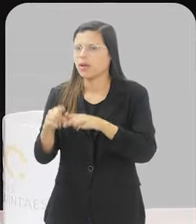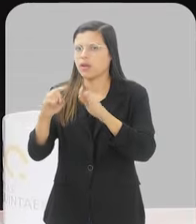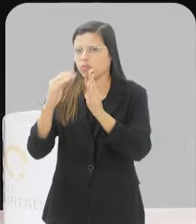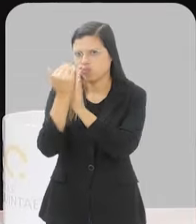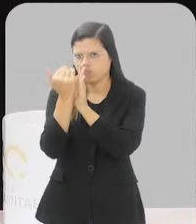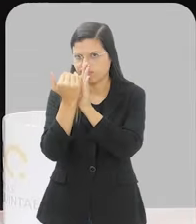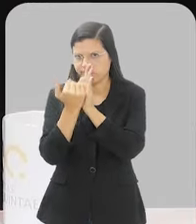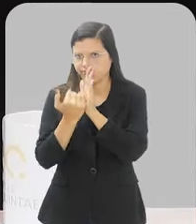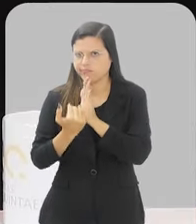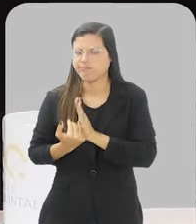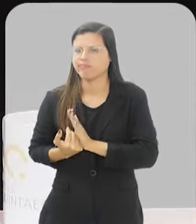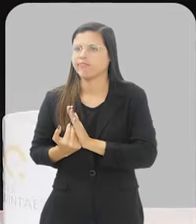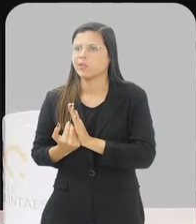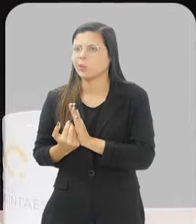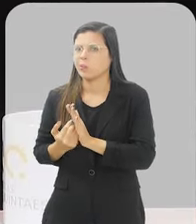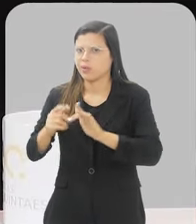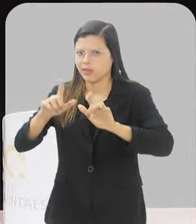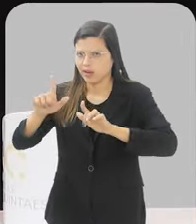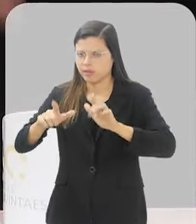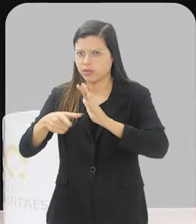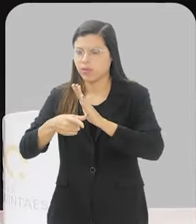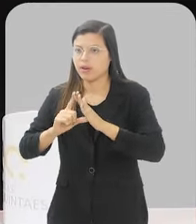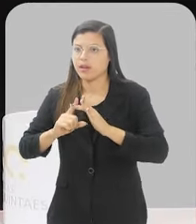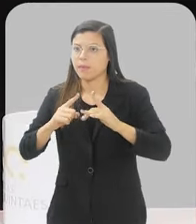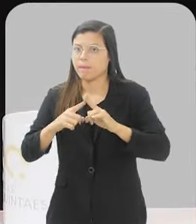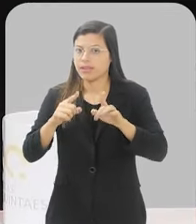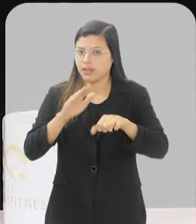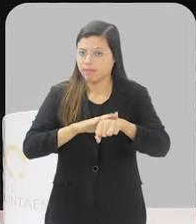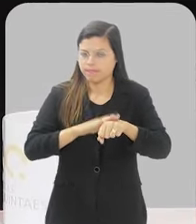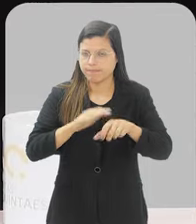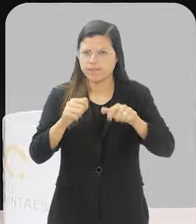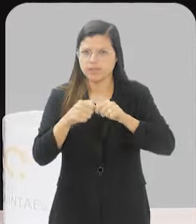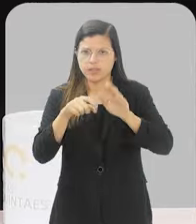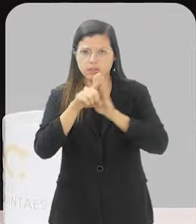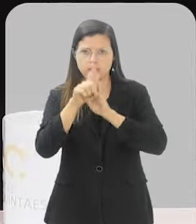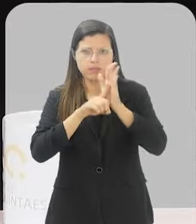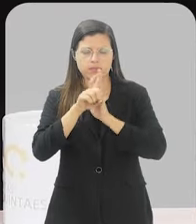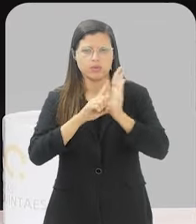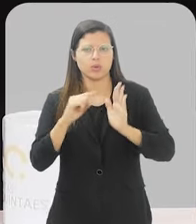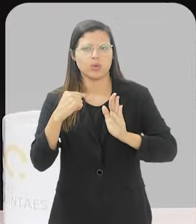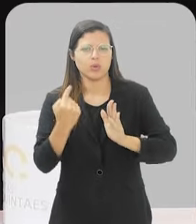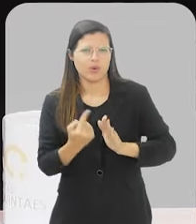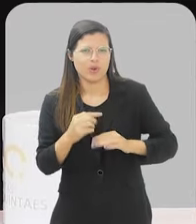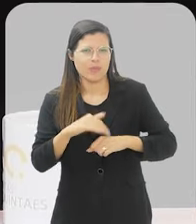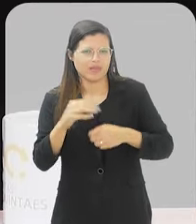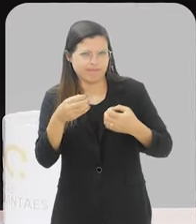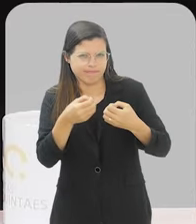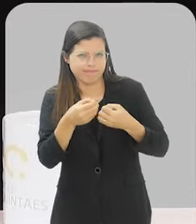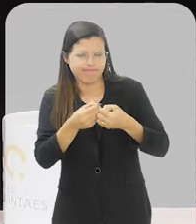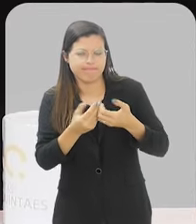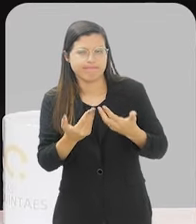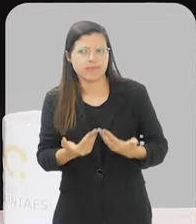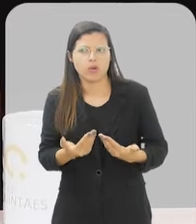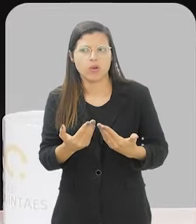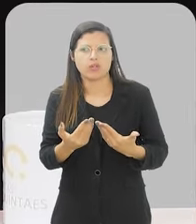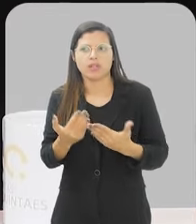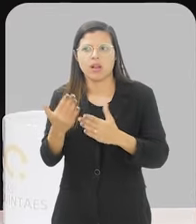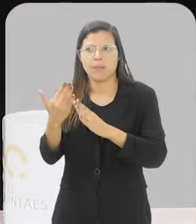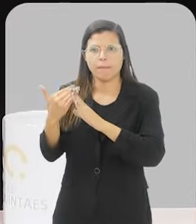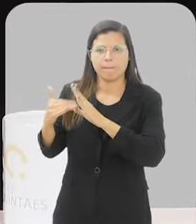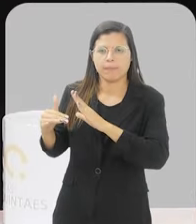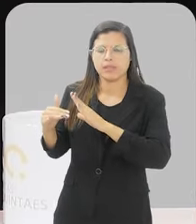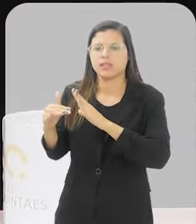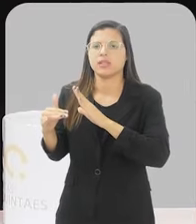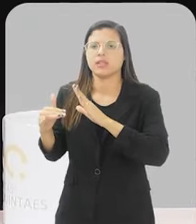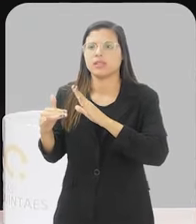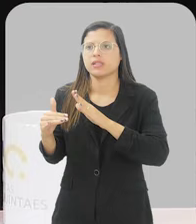emissora antes, uhum, mas ele mesmo, ele faz uma pesquisa, inclusive algo, nós que somos mais próximos a ele, ele